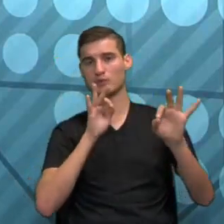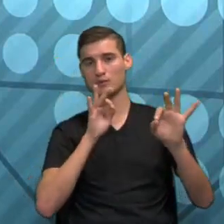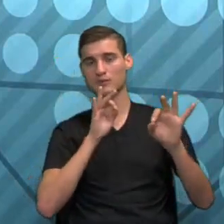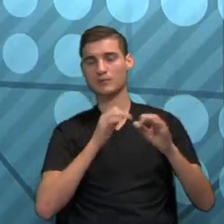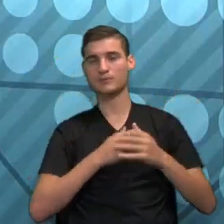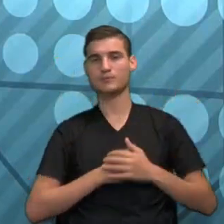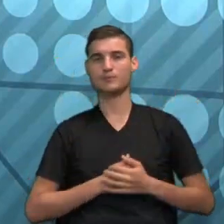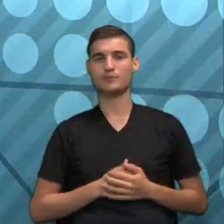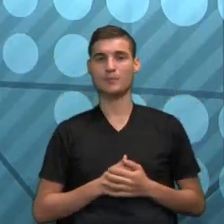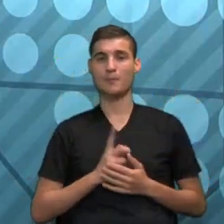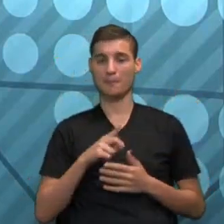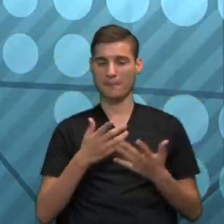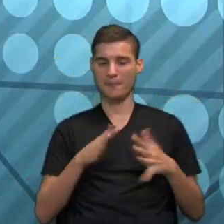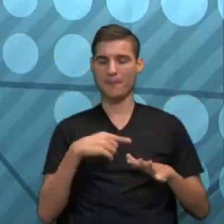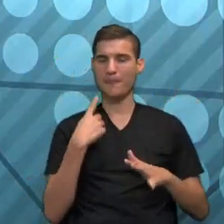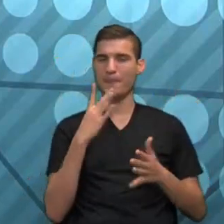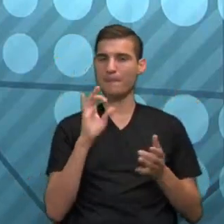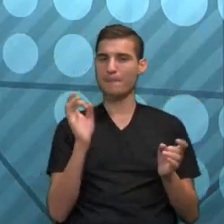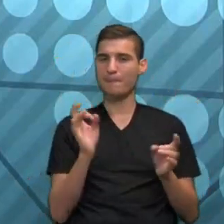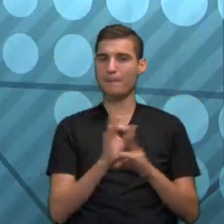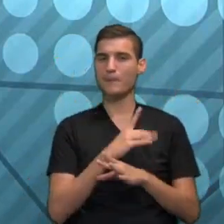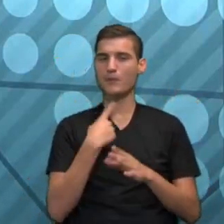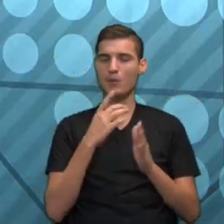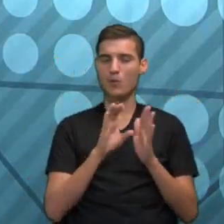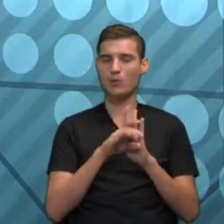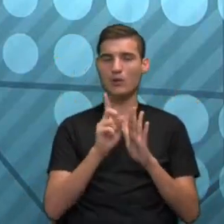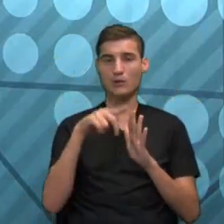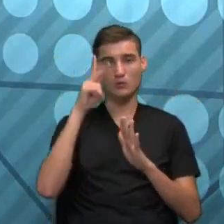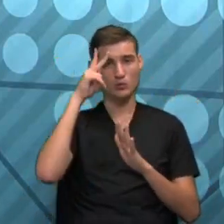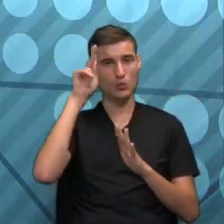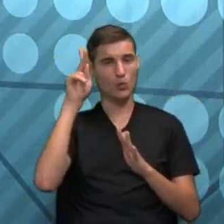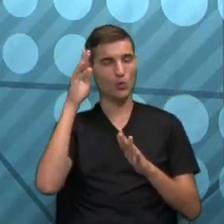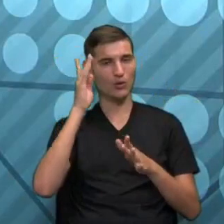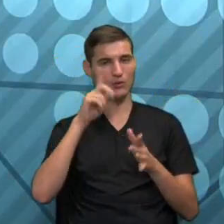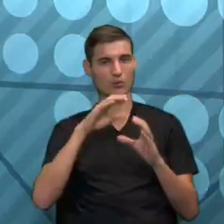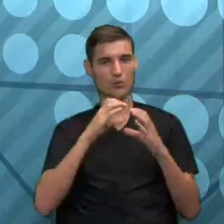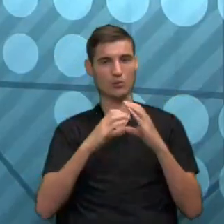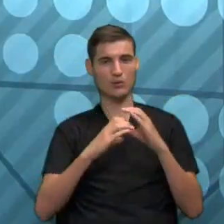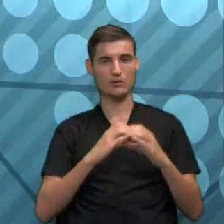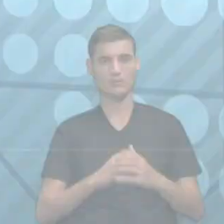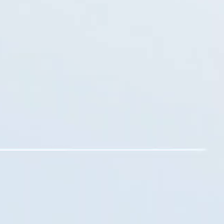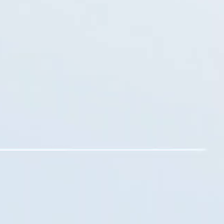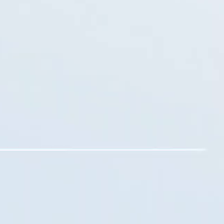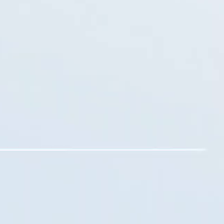grande. E é assim que a gente finaliza o nosso conceito de histórias das telecomunicações.